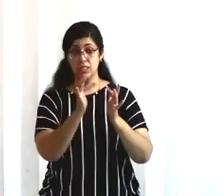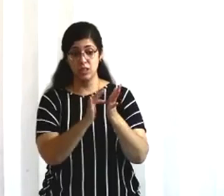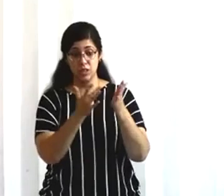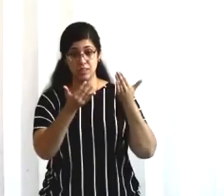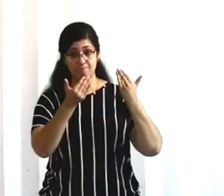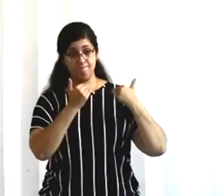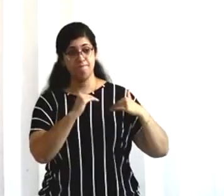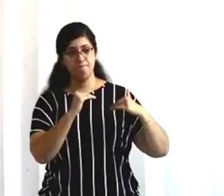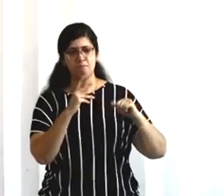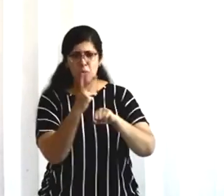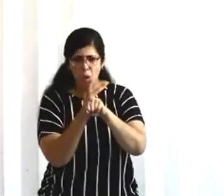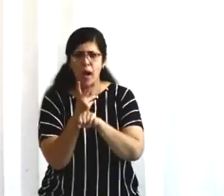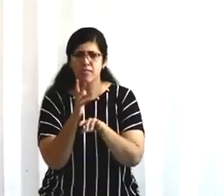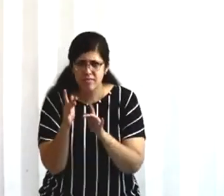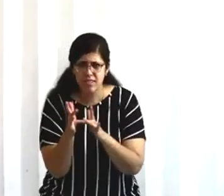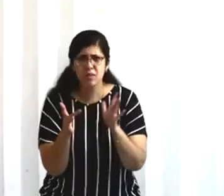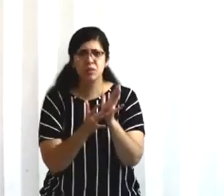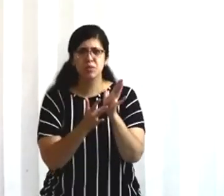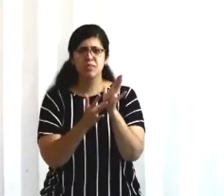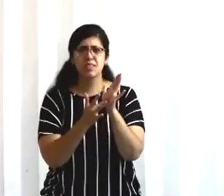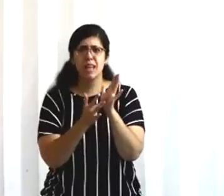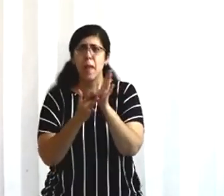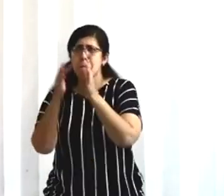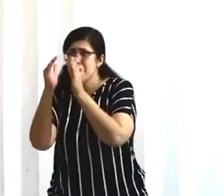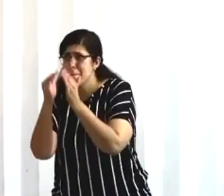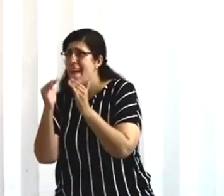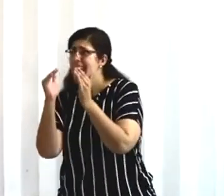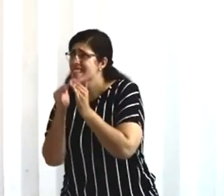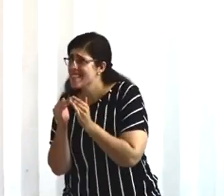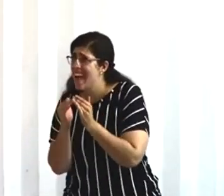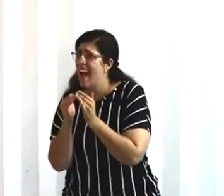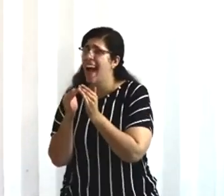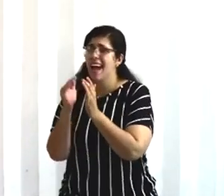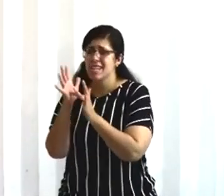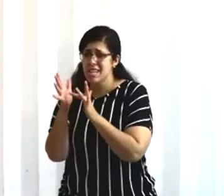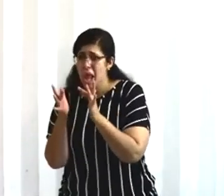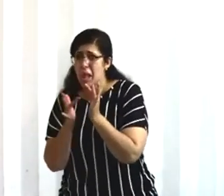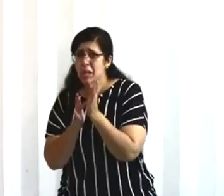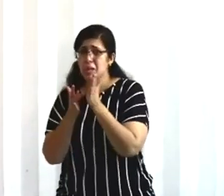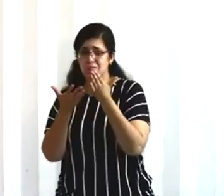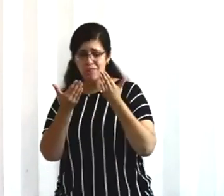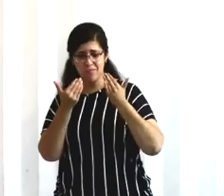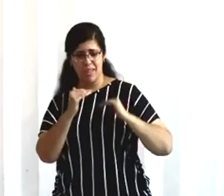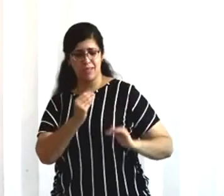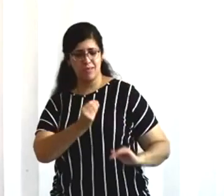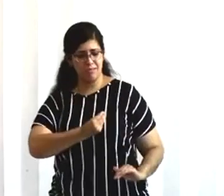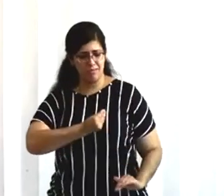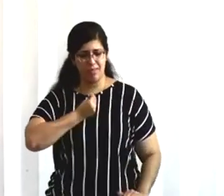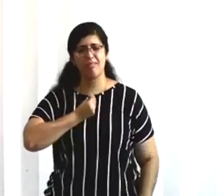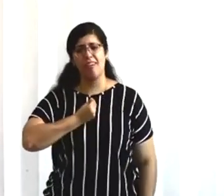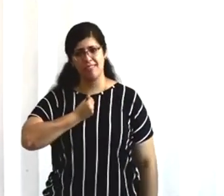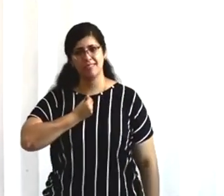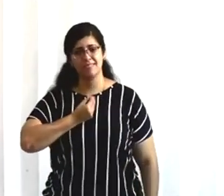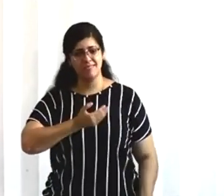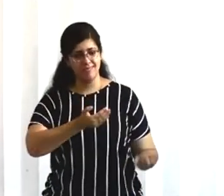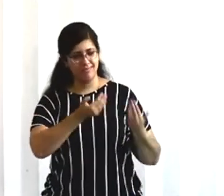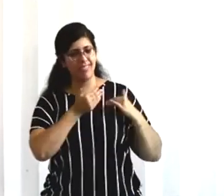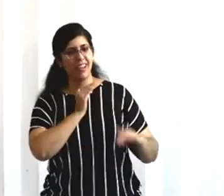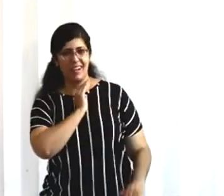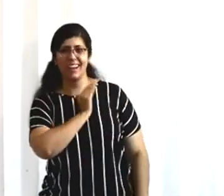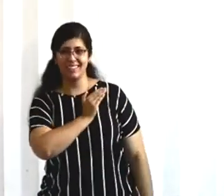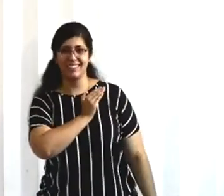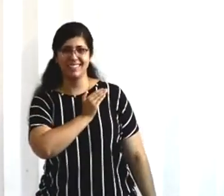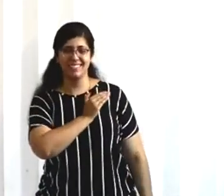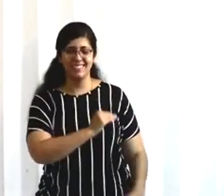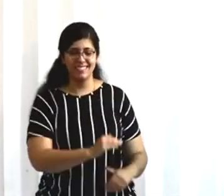Busque a Jesus, clame a Ele, para que Ele habite no seu coração, não para que